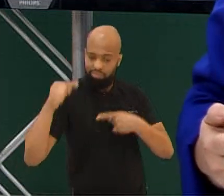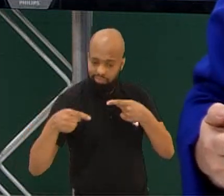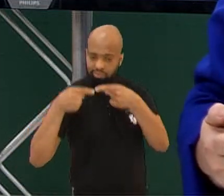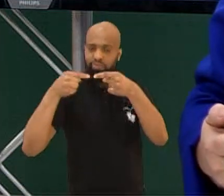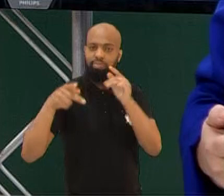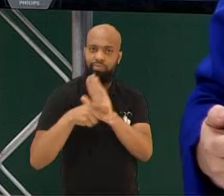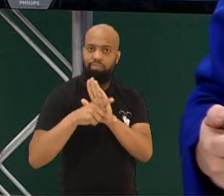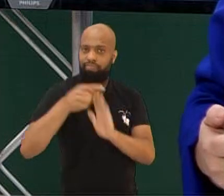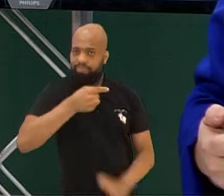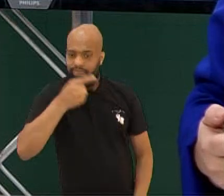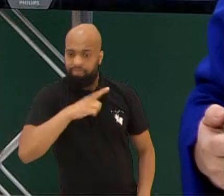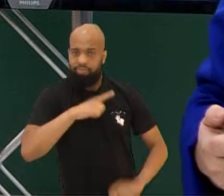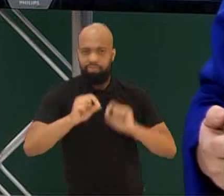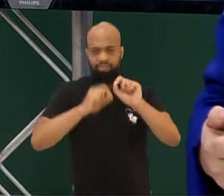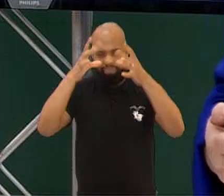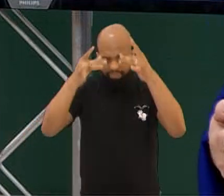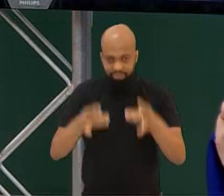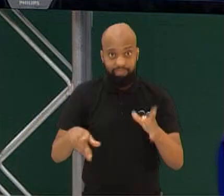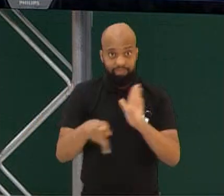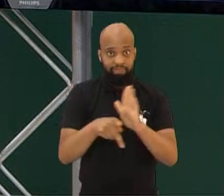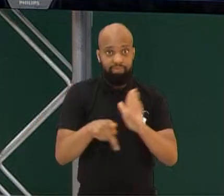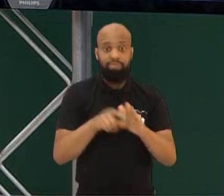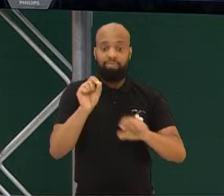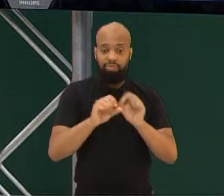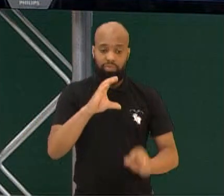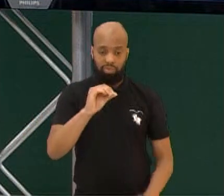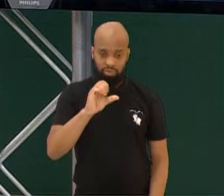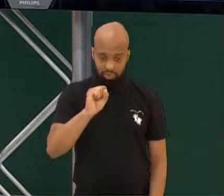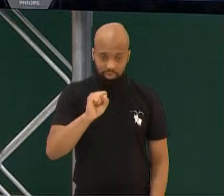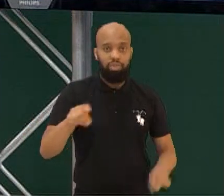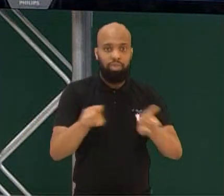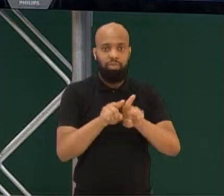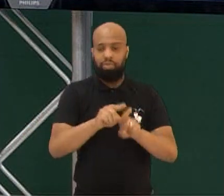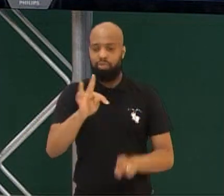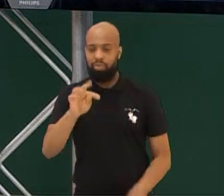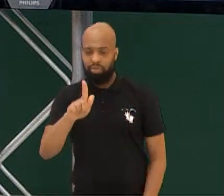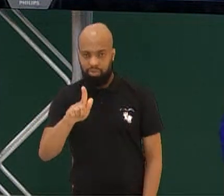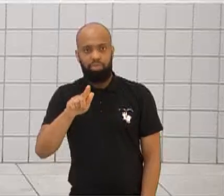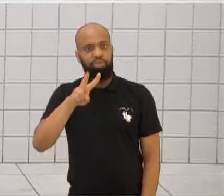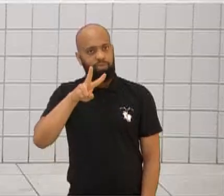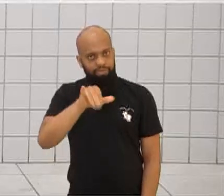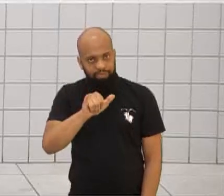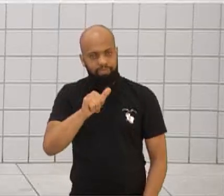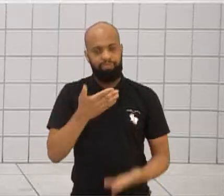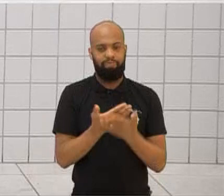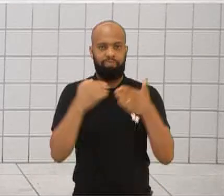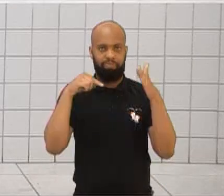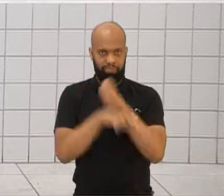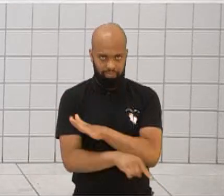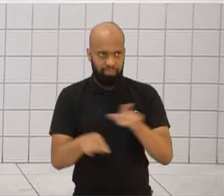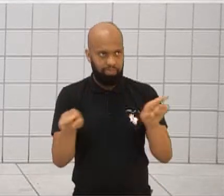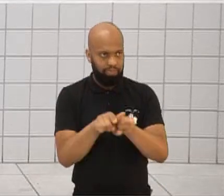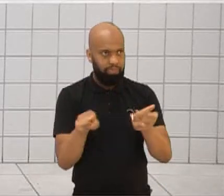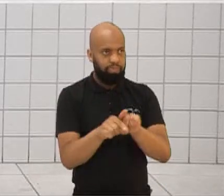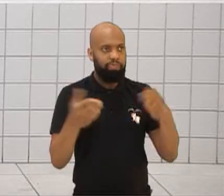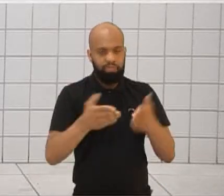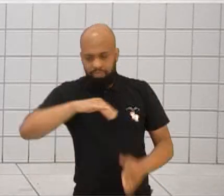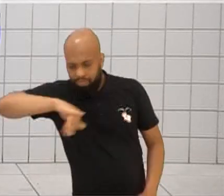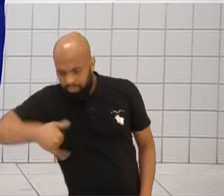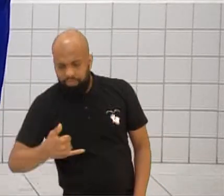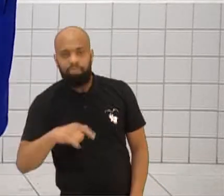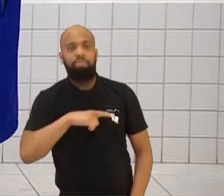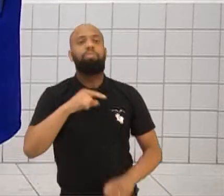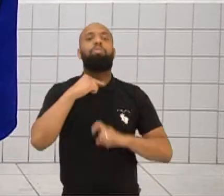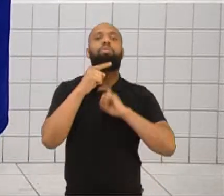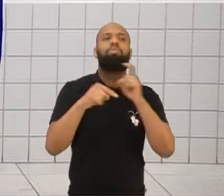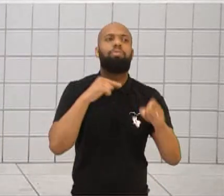no ciclo trigonométrico, da função cosseno e da função tangente. Tá? Vamos para frente? Vamos. E aproveitando aqui, tem uma